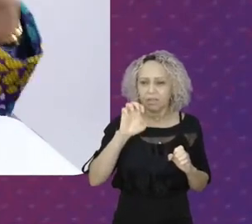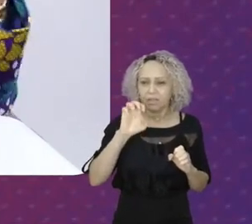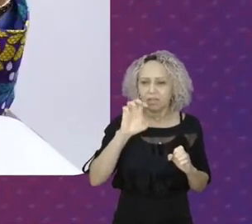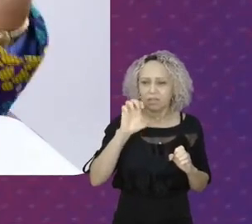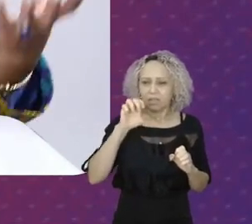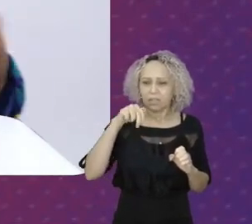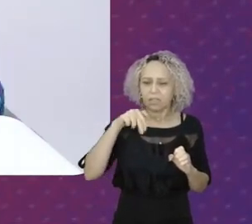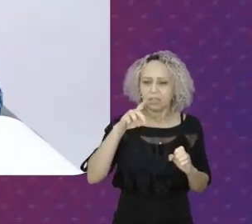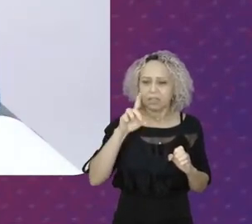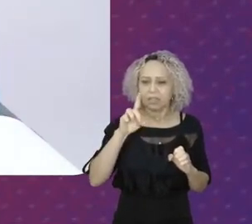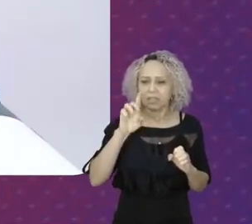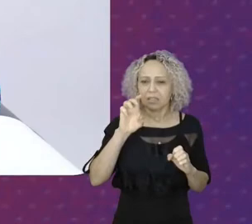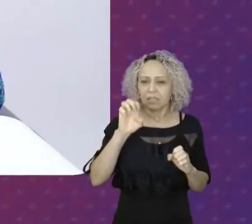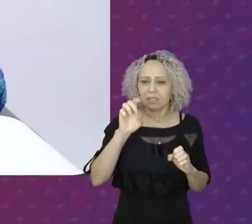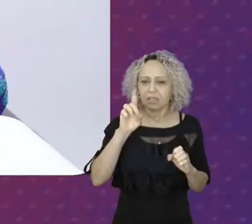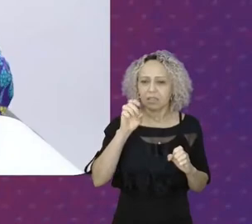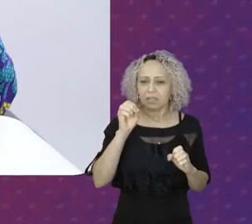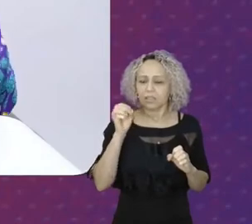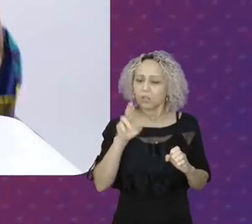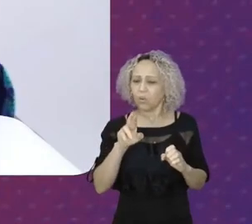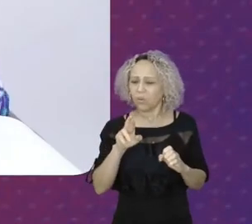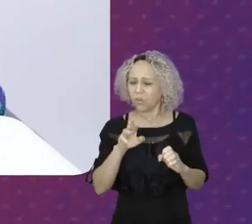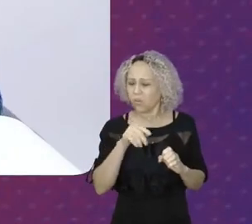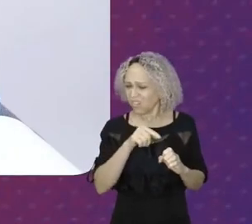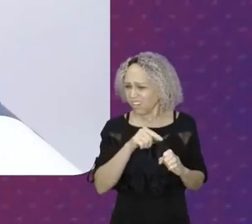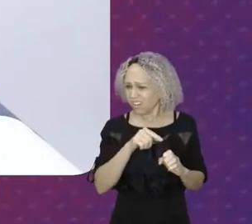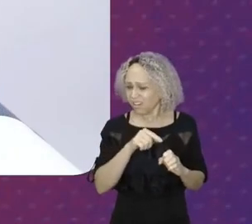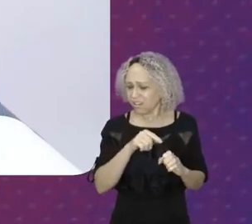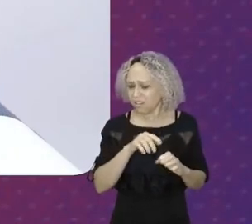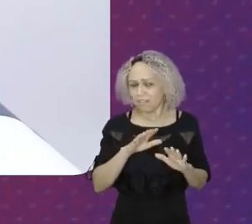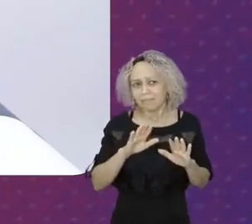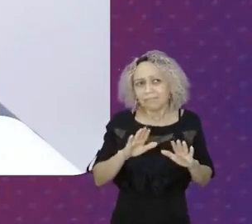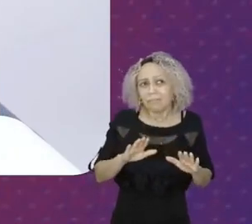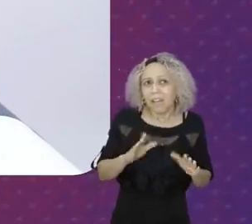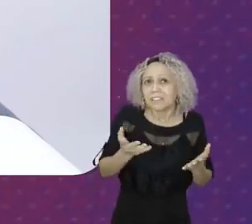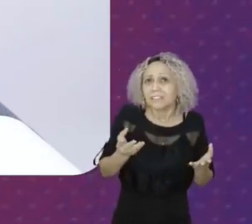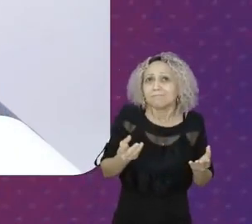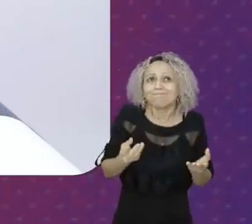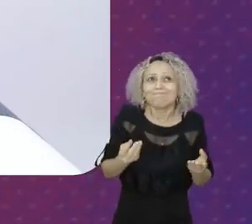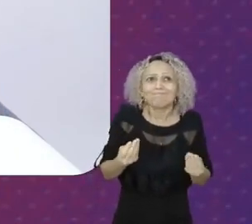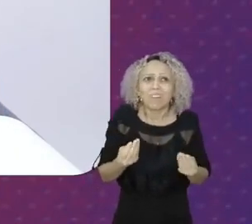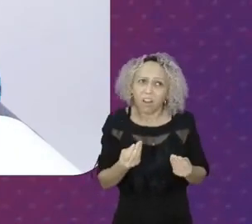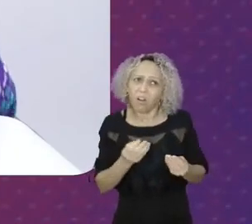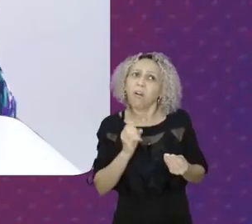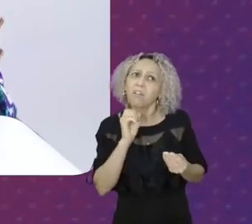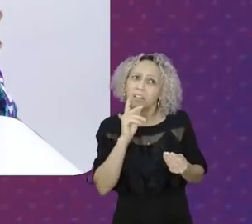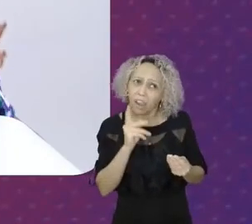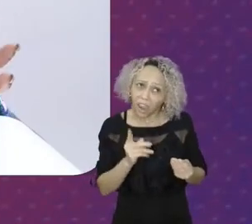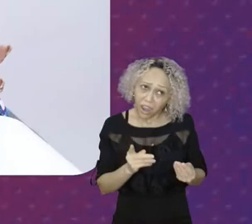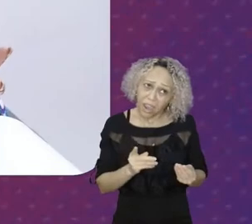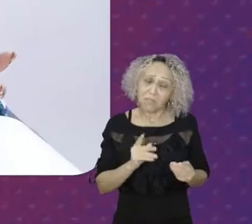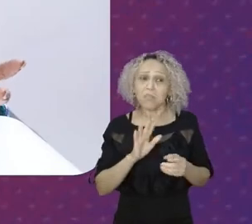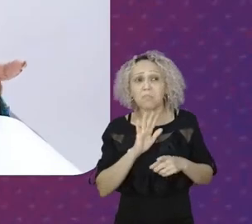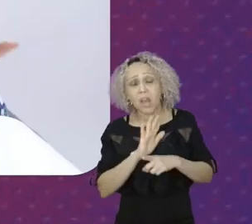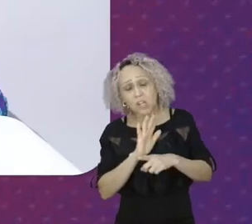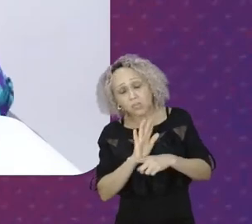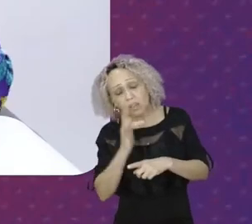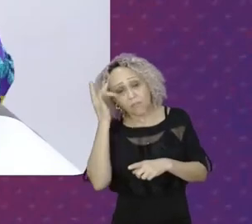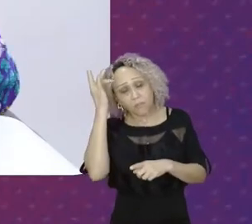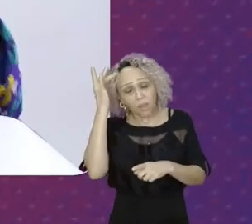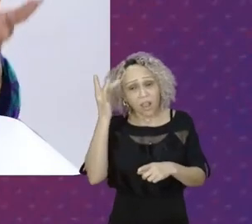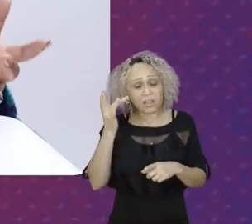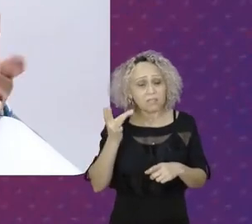lógica para facilitar, foi criado para facilitar a vida das pessoas que estavam se inserindo no negócio, mas